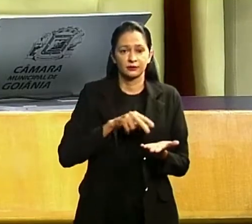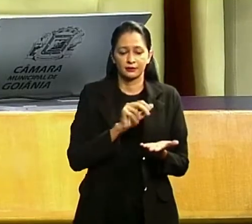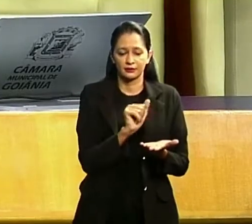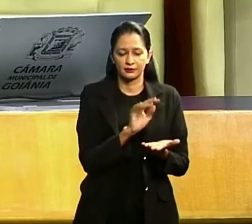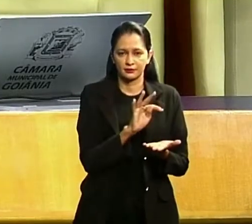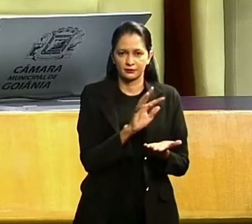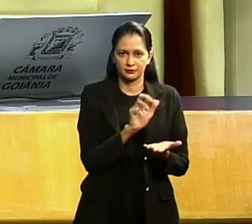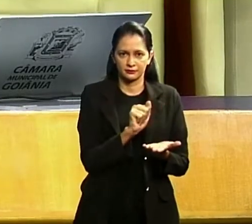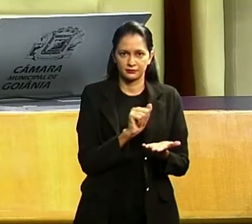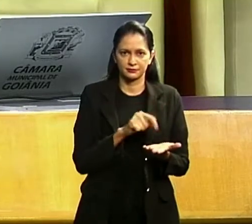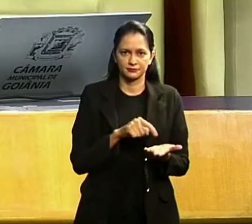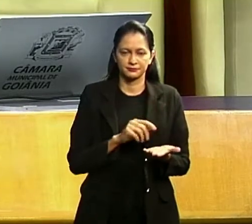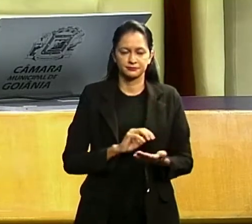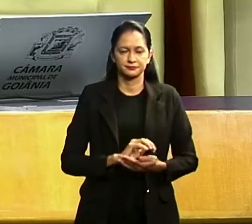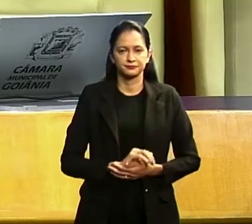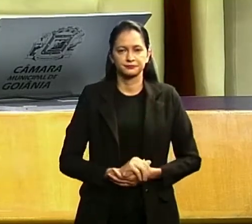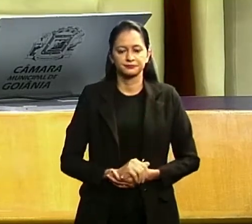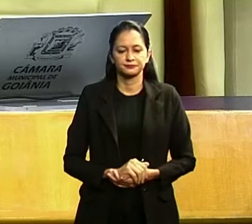anterior.